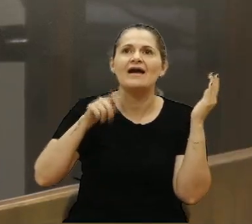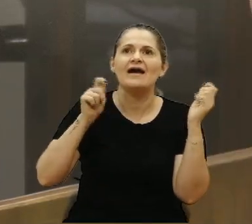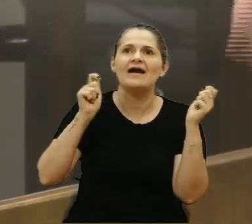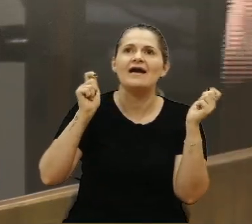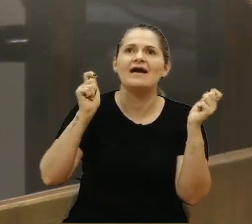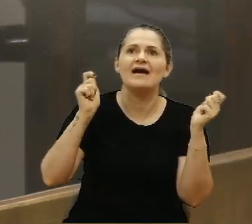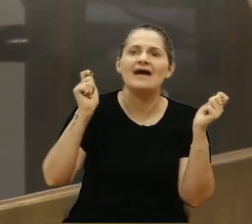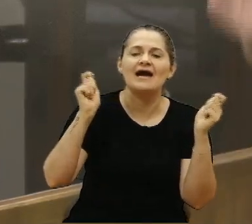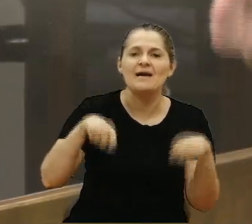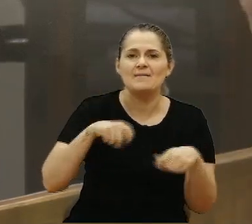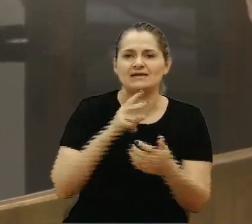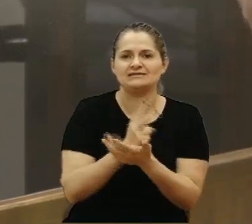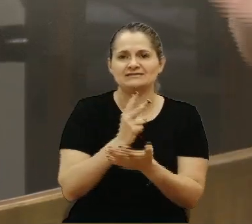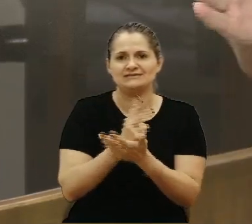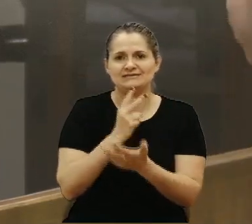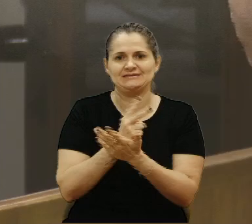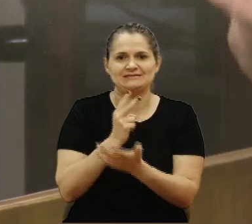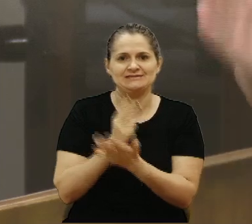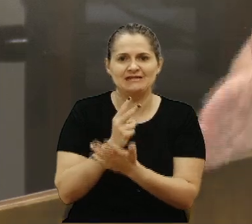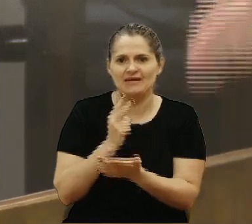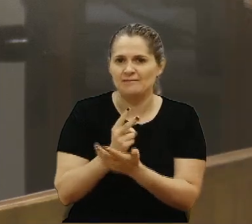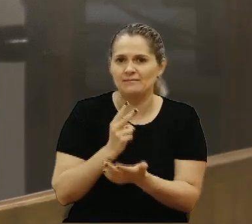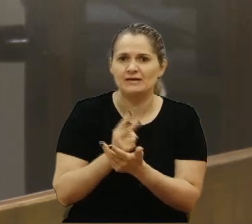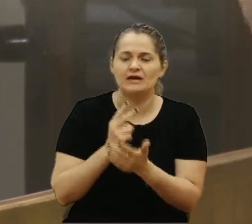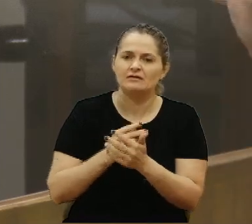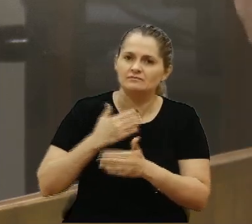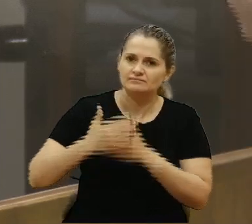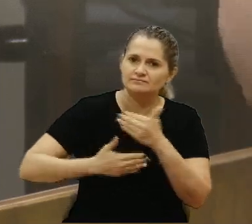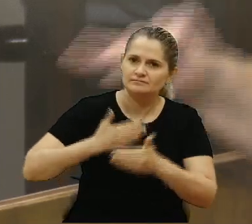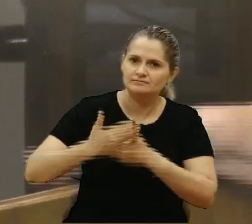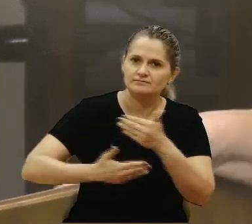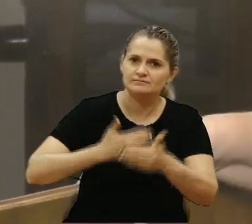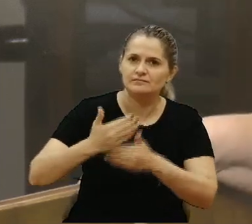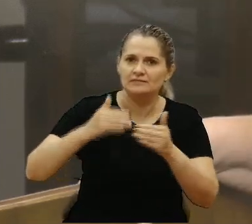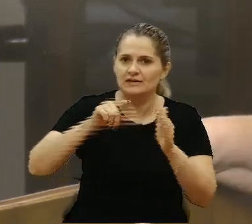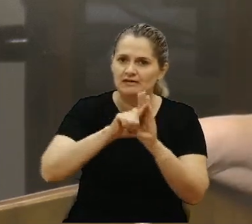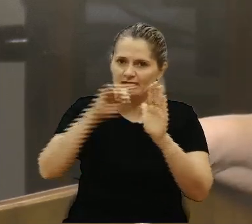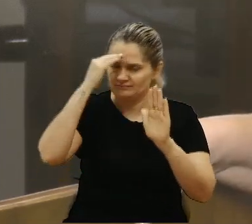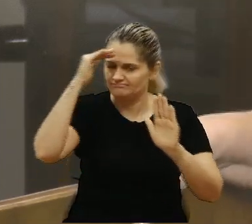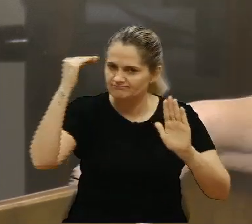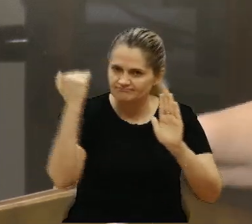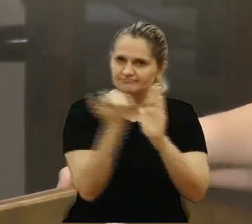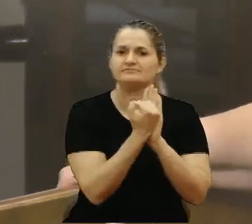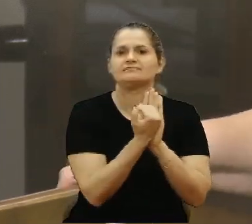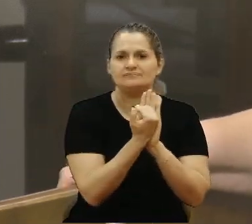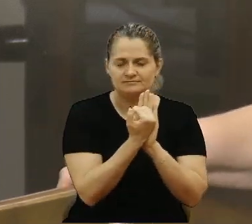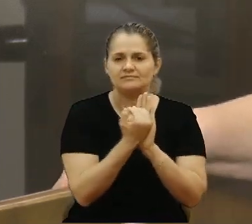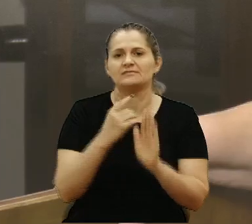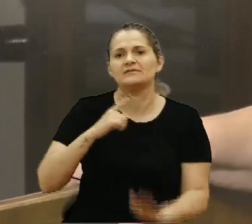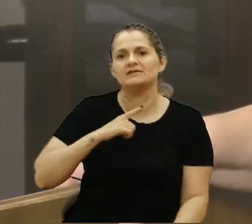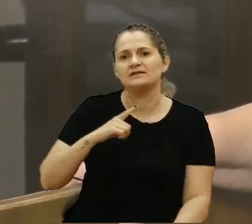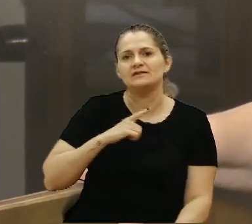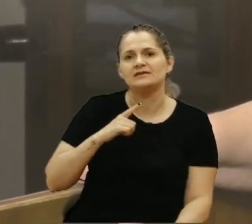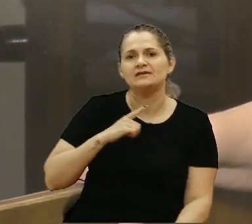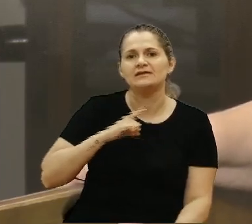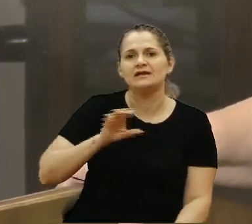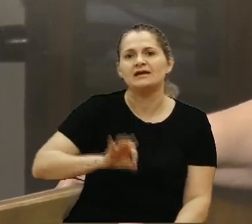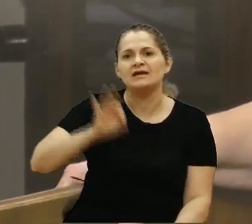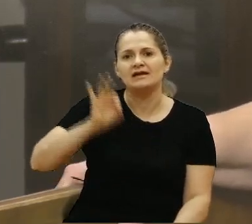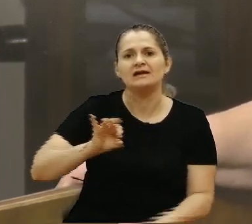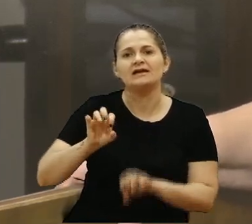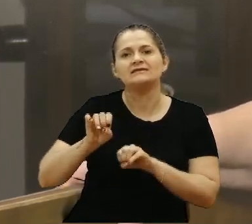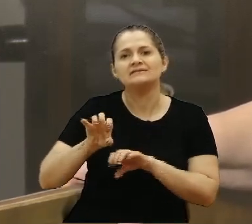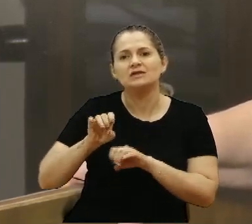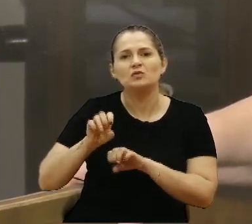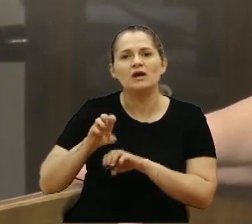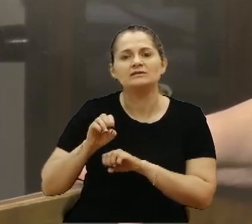e sempre levou as coisas de forma dentro do que a lei estabelece. Nós temos índices na educação que em